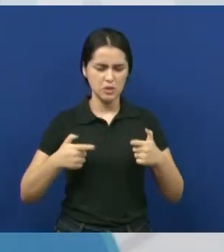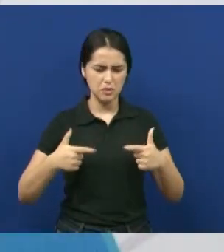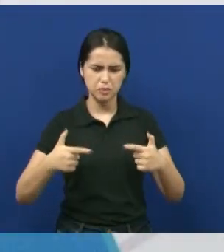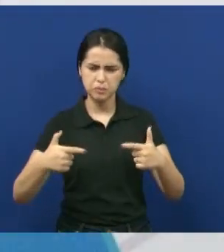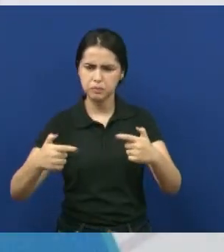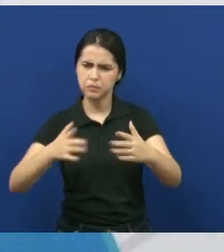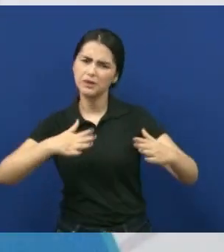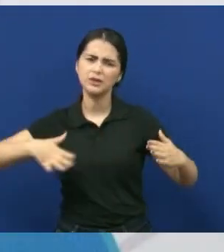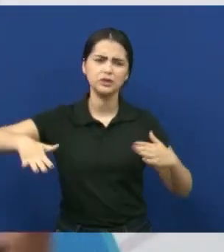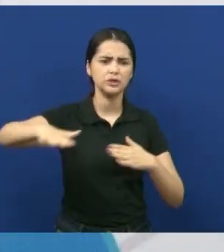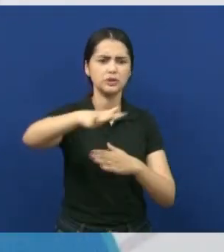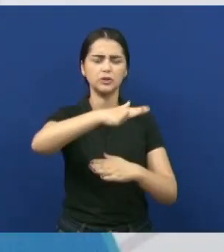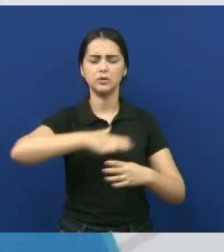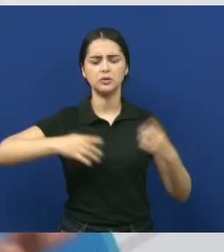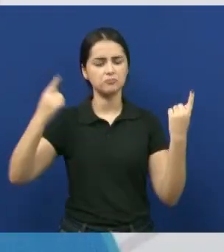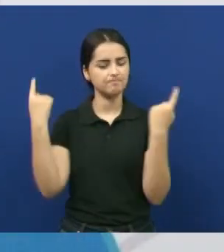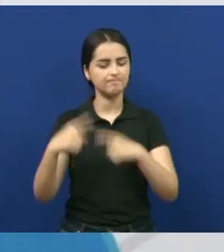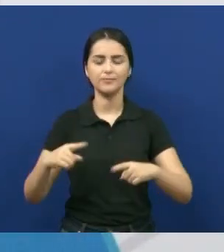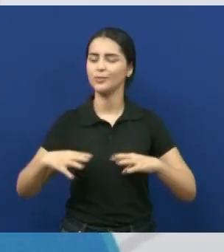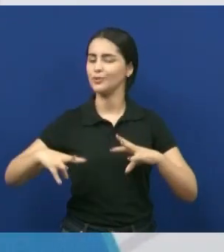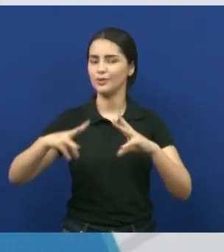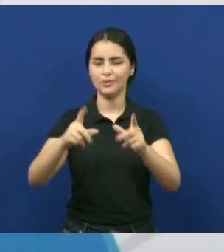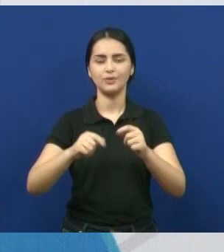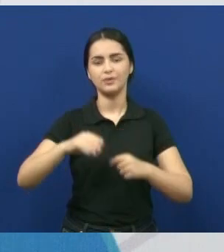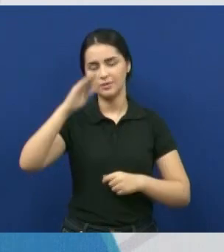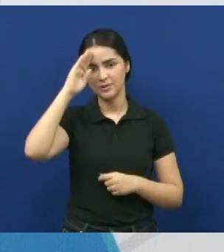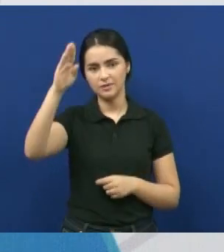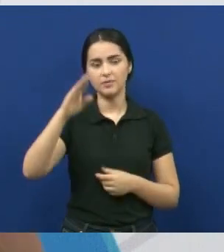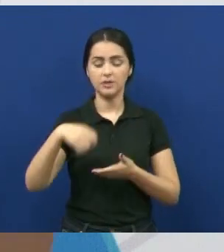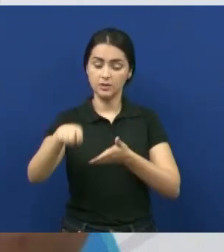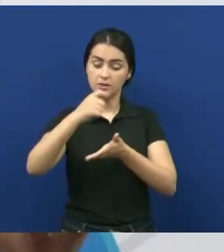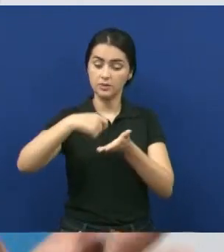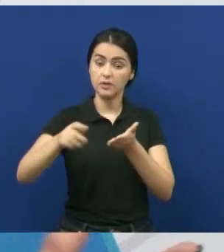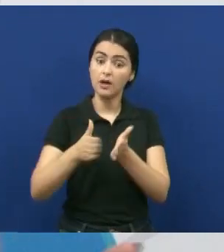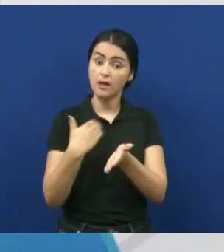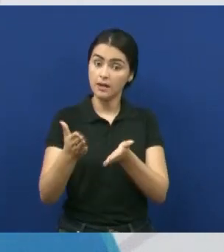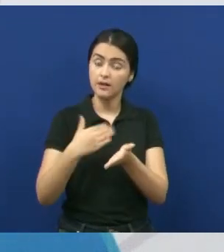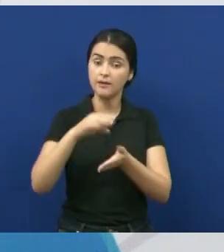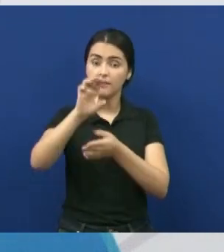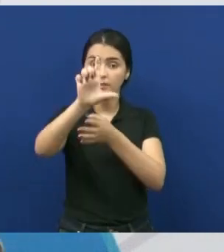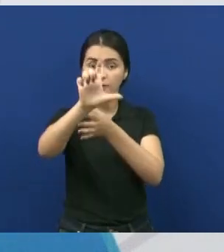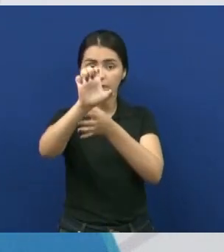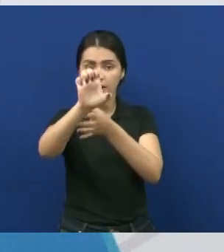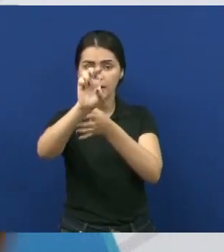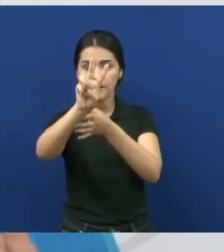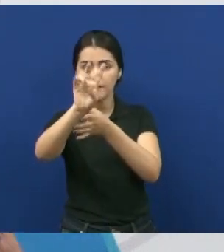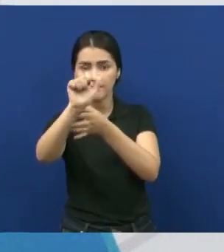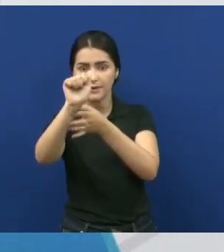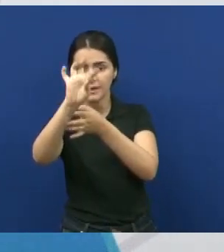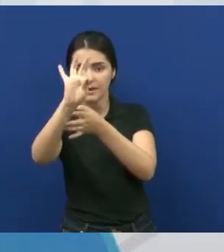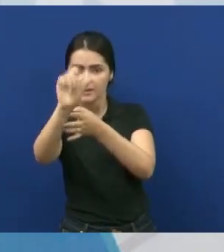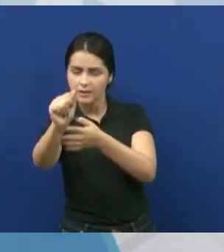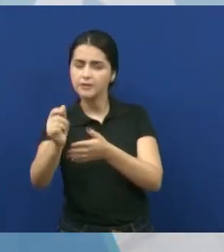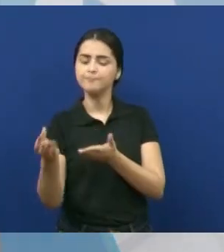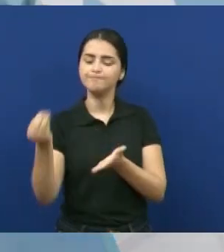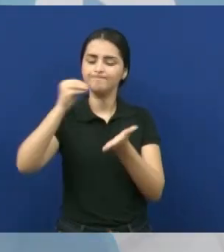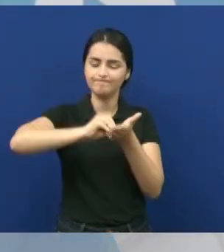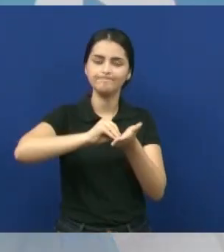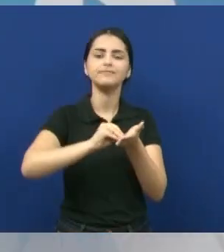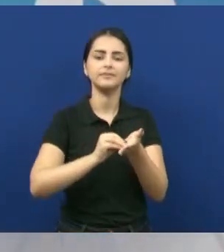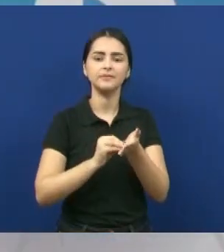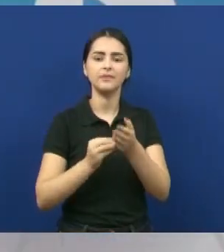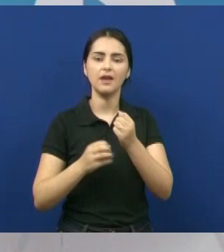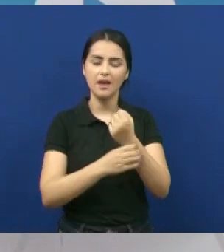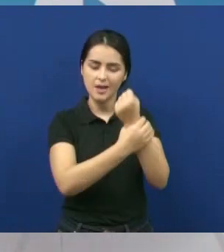contra todos, né? Principalmente lá na obra O Leviatã, onde ele justifica, né, esse absolutismo, por que